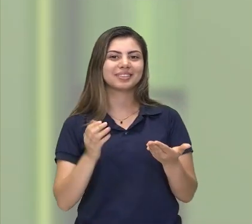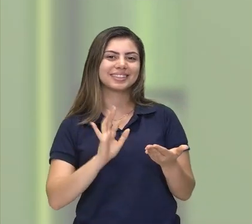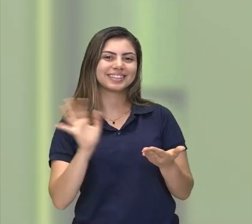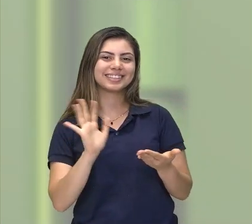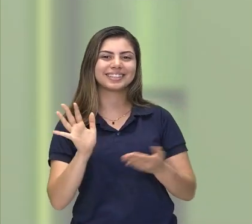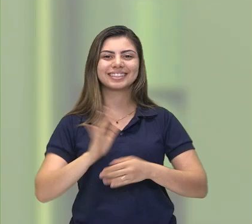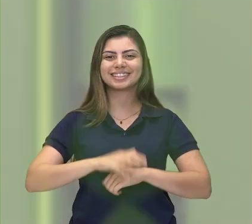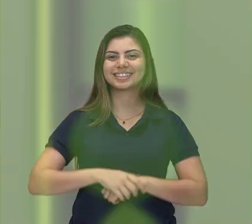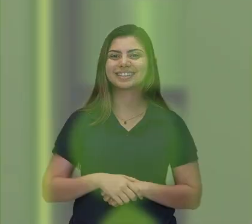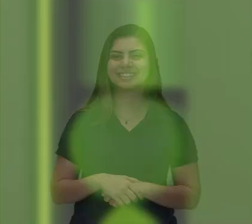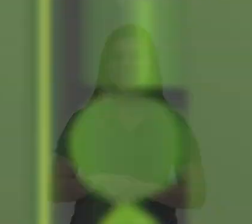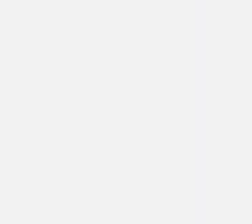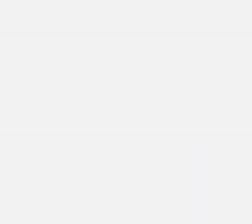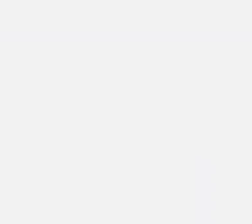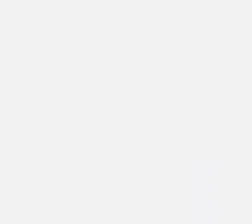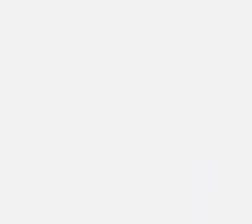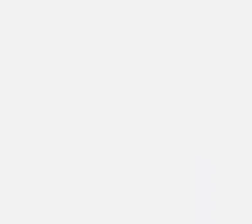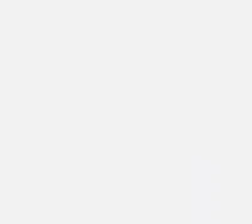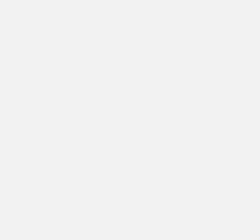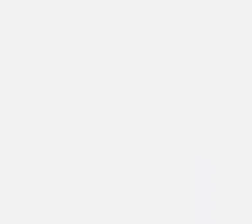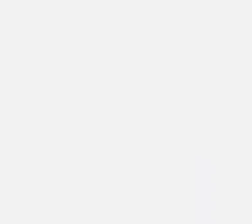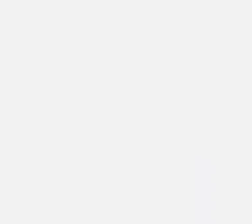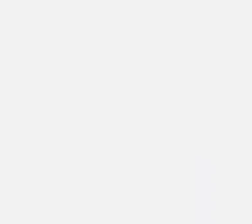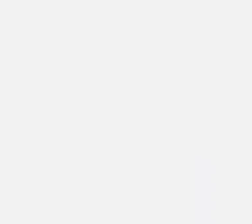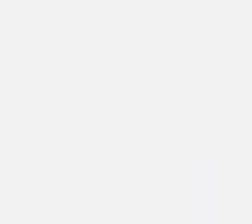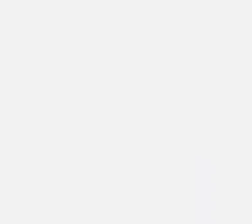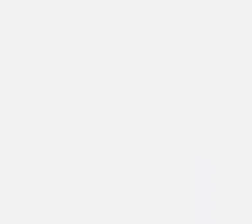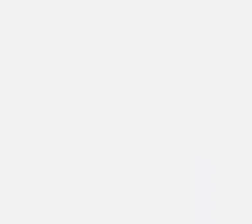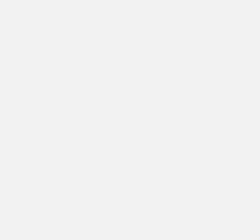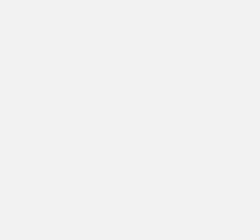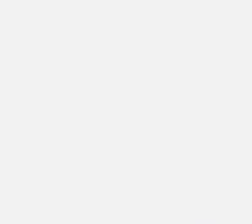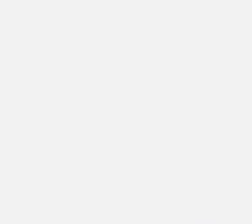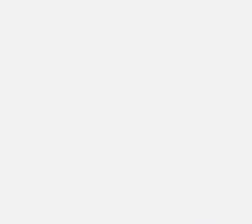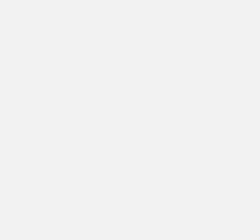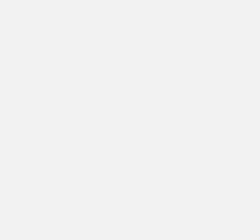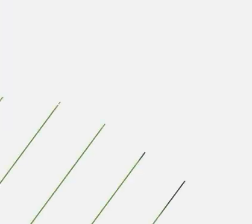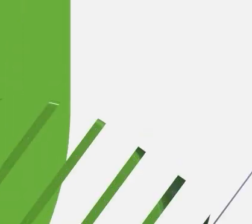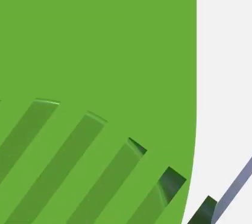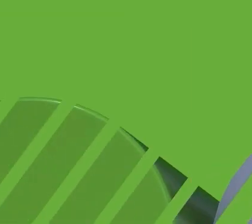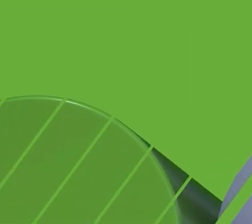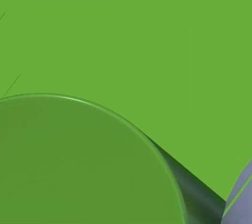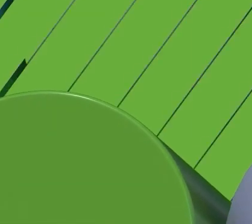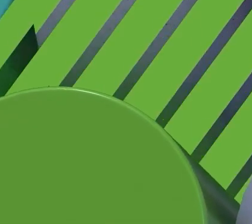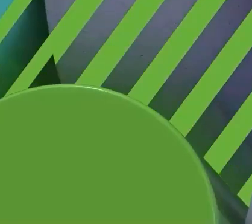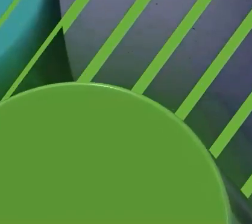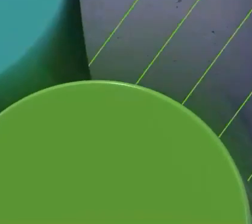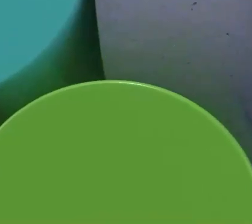próxima.